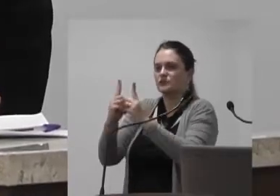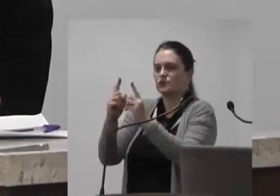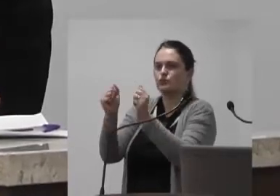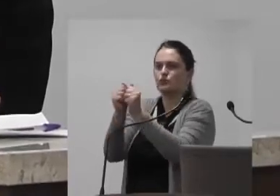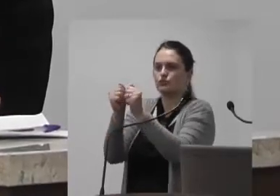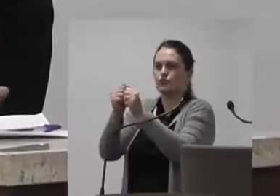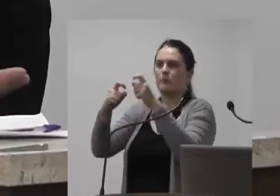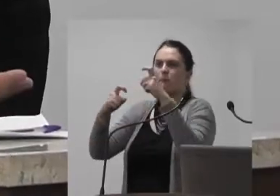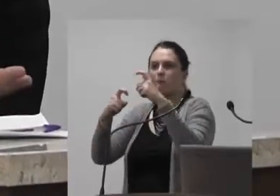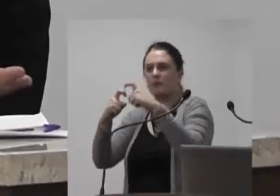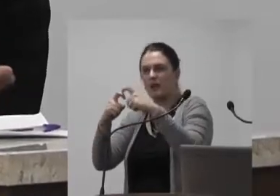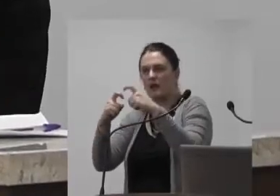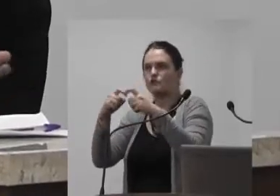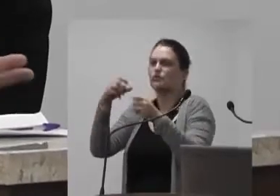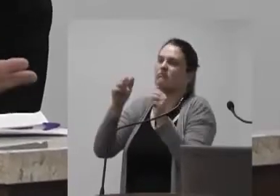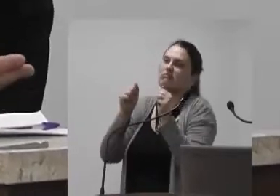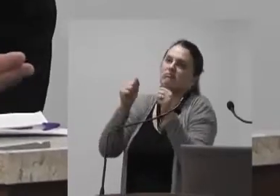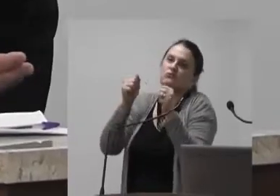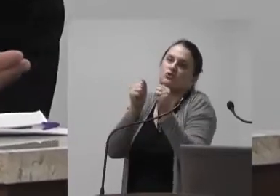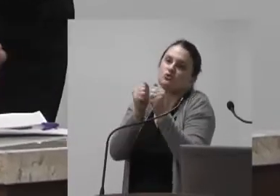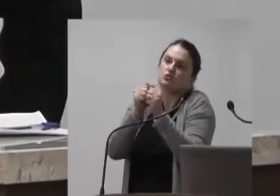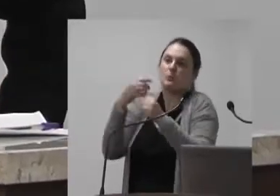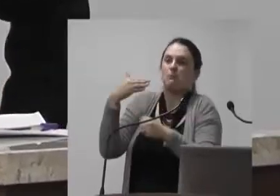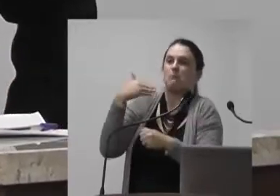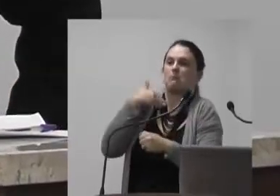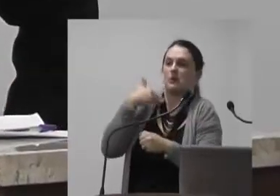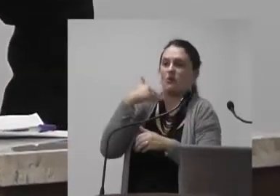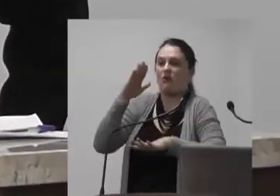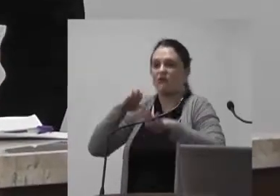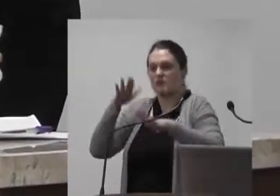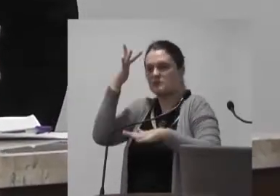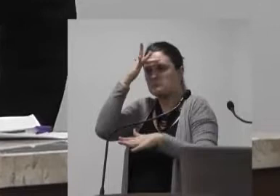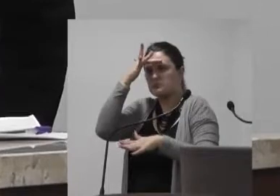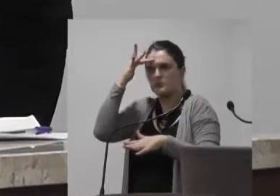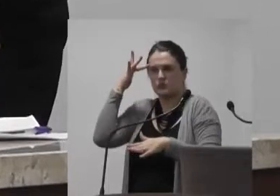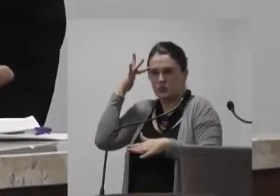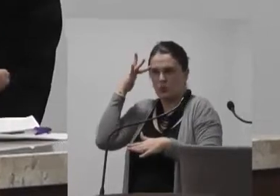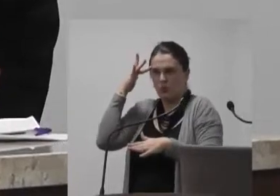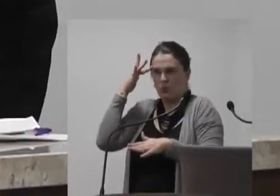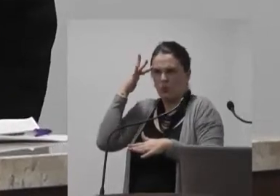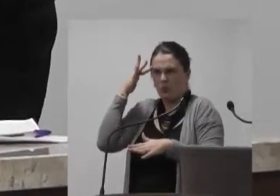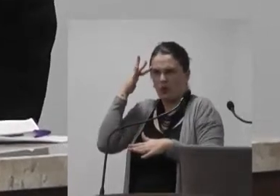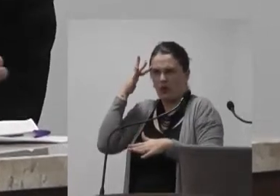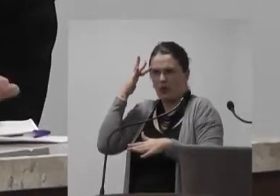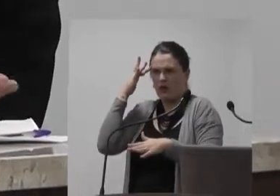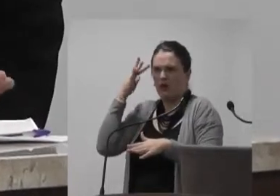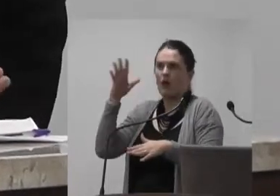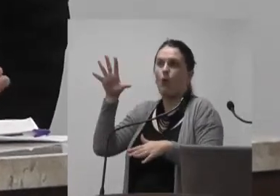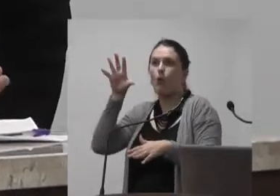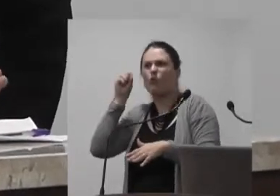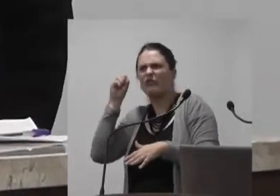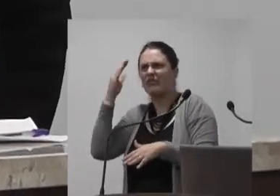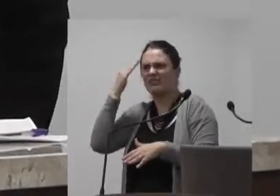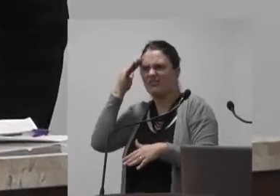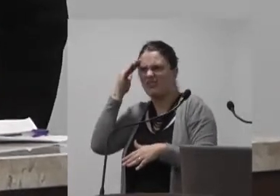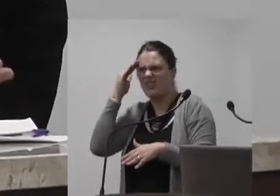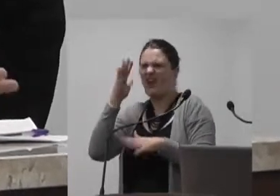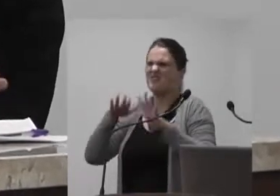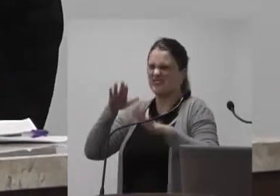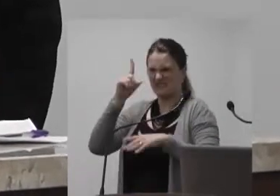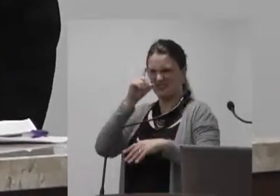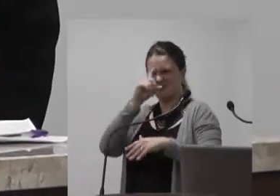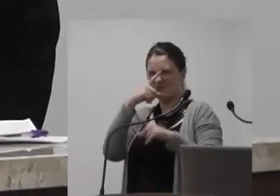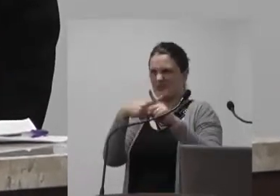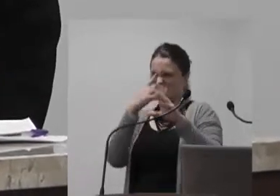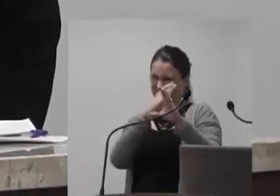médico. Num banco, hoje, as pessoas que ouvem bem, que entendem bem, já passam